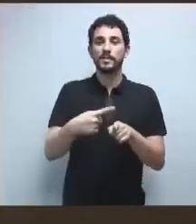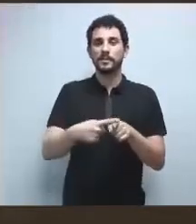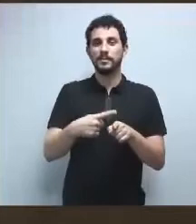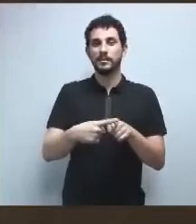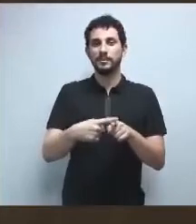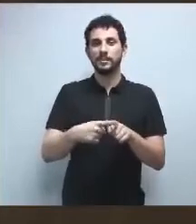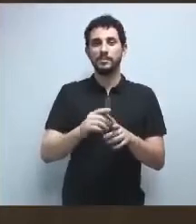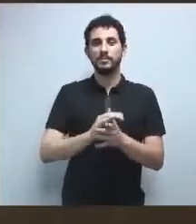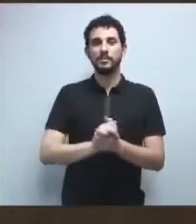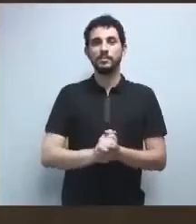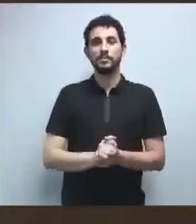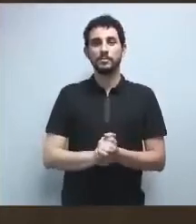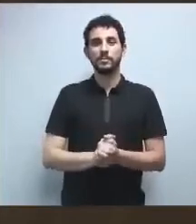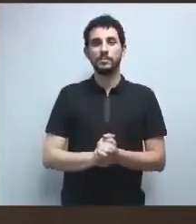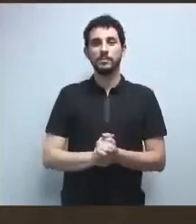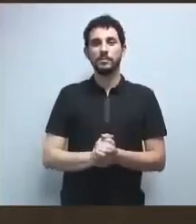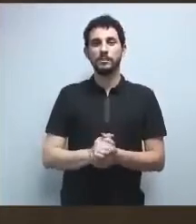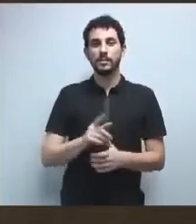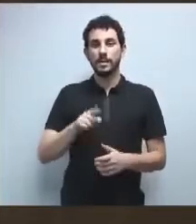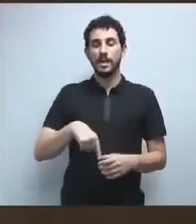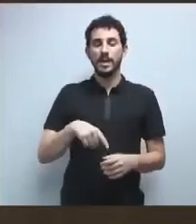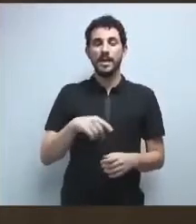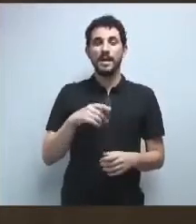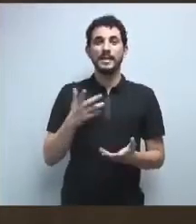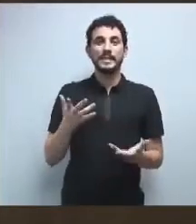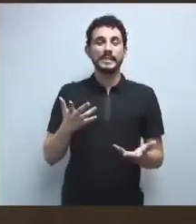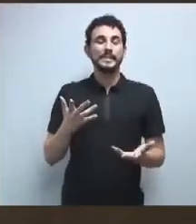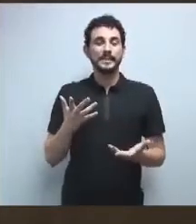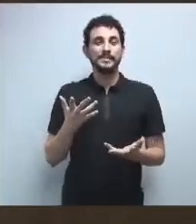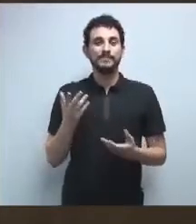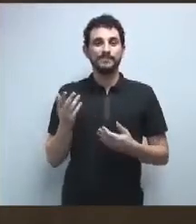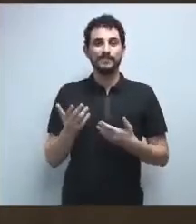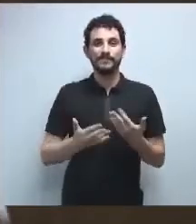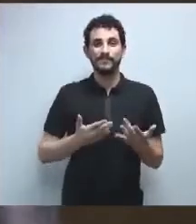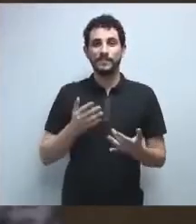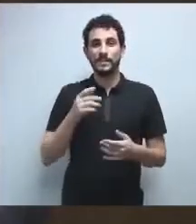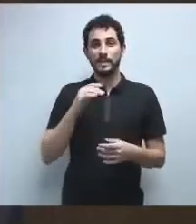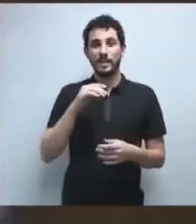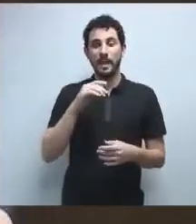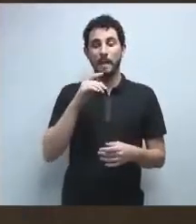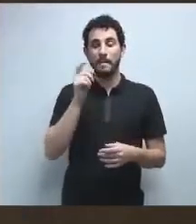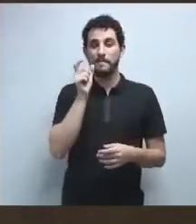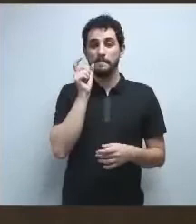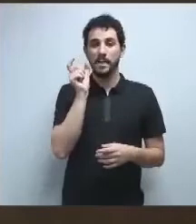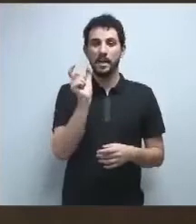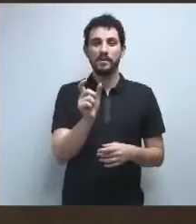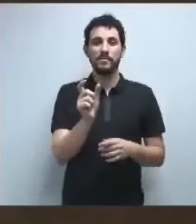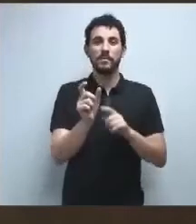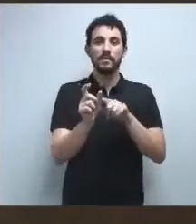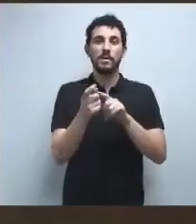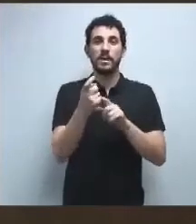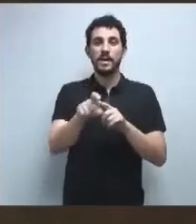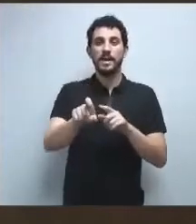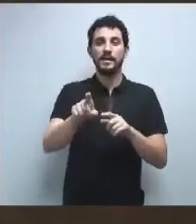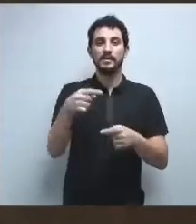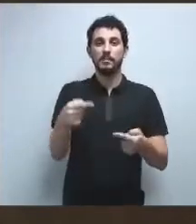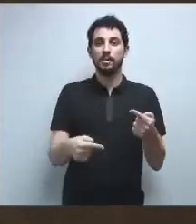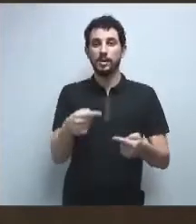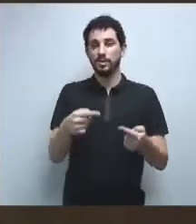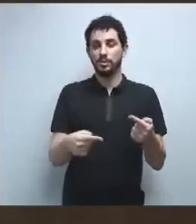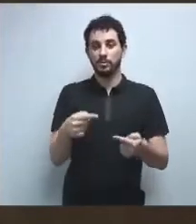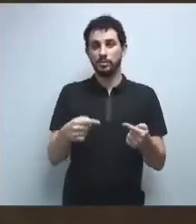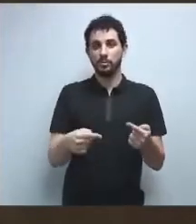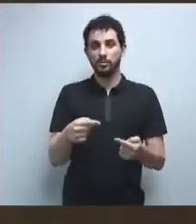é é uma temeridade da palavra há um mês político sem mandato